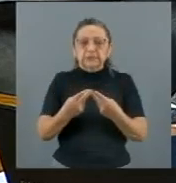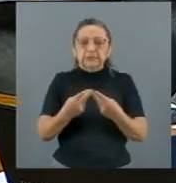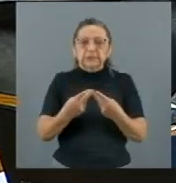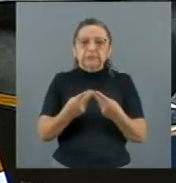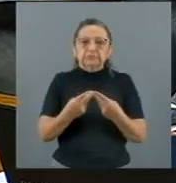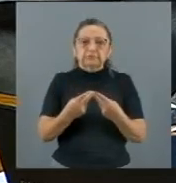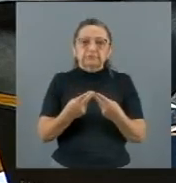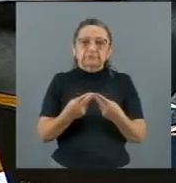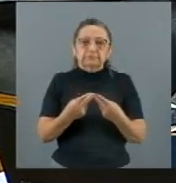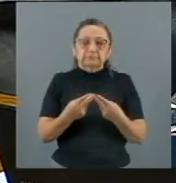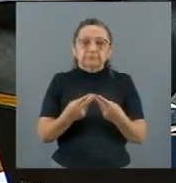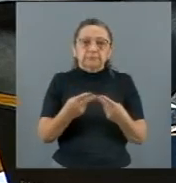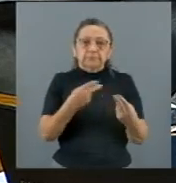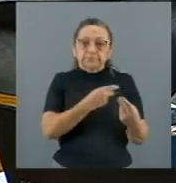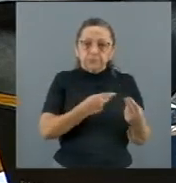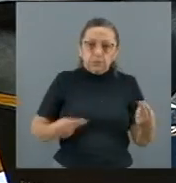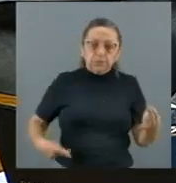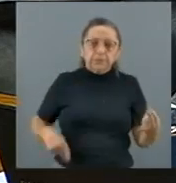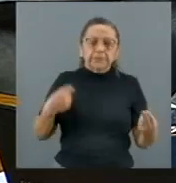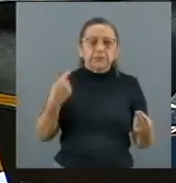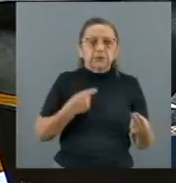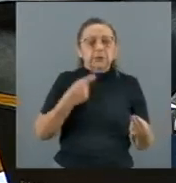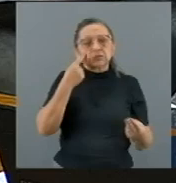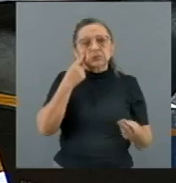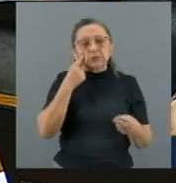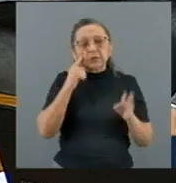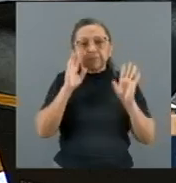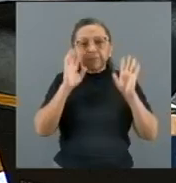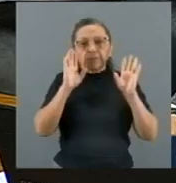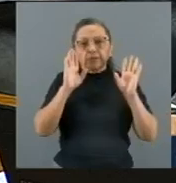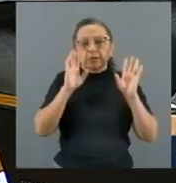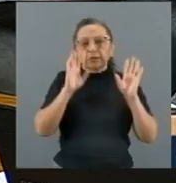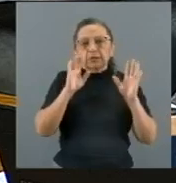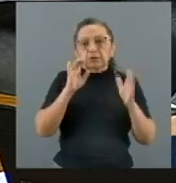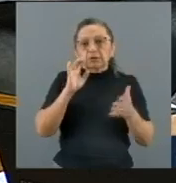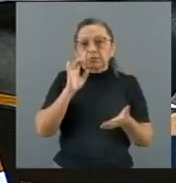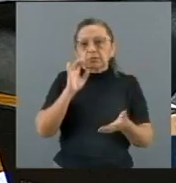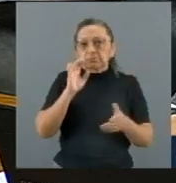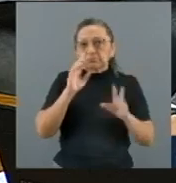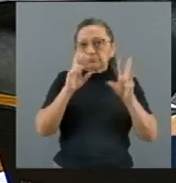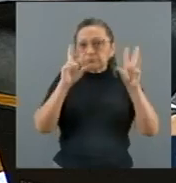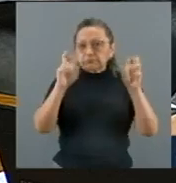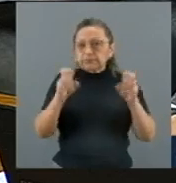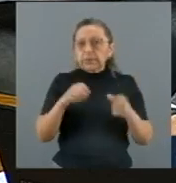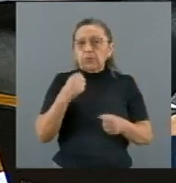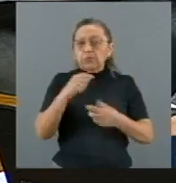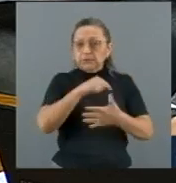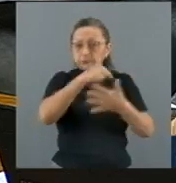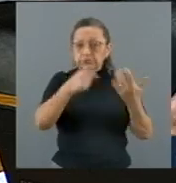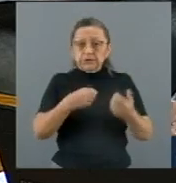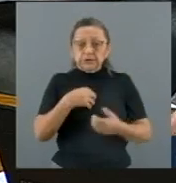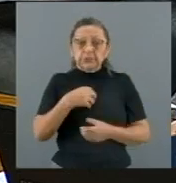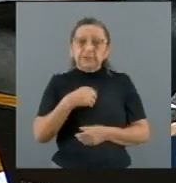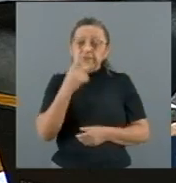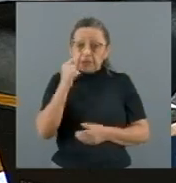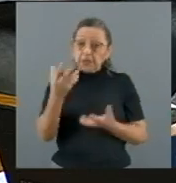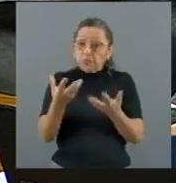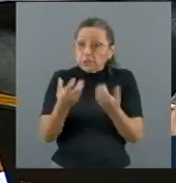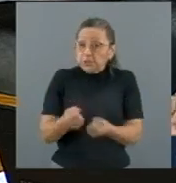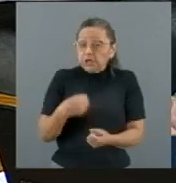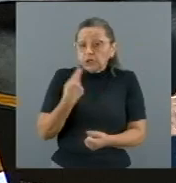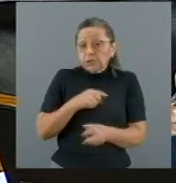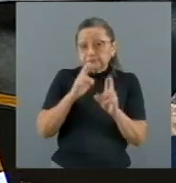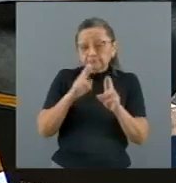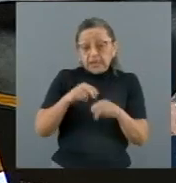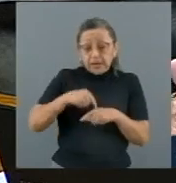nos chamam a atenção no texto. Ele vai nos receber aqui em nome da oposição, né, e nós esperamos nos próximos